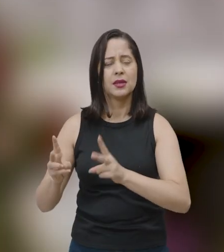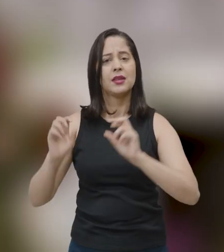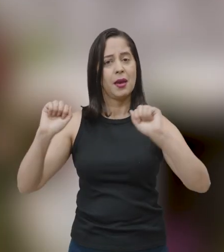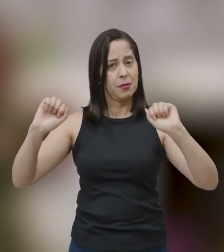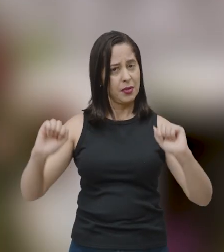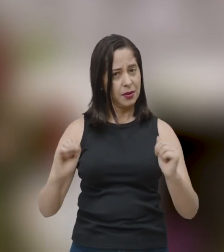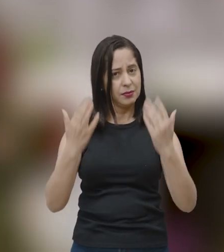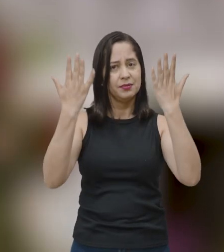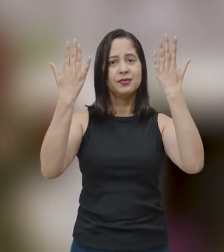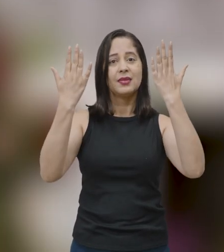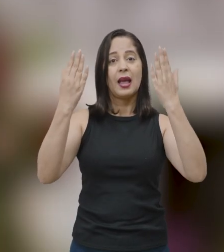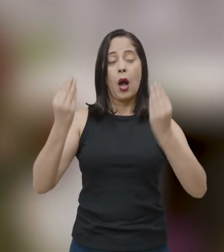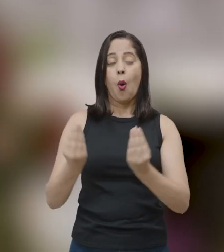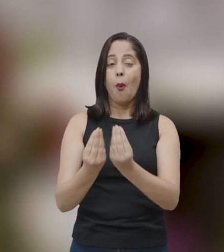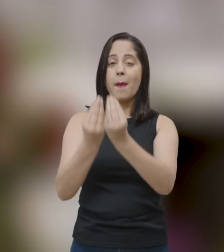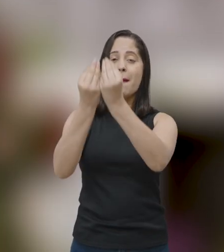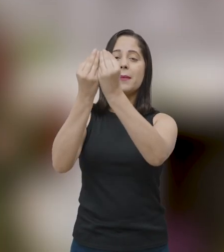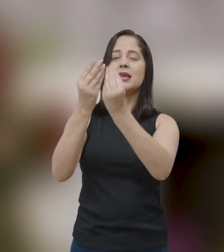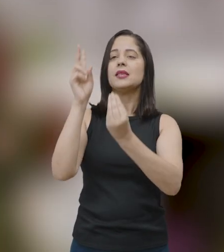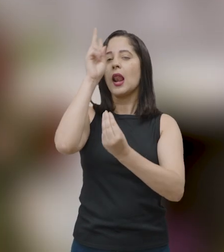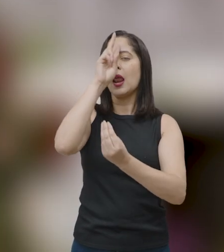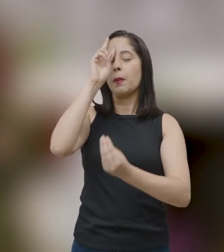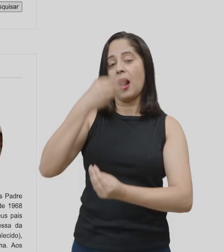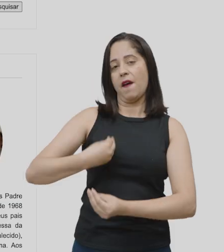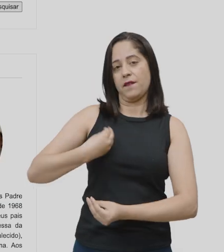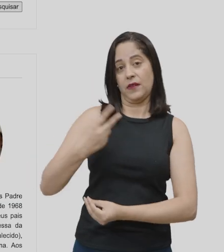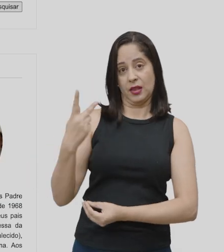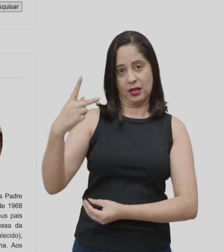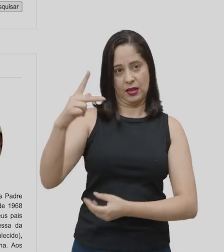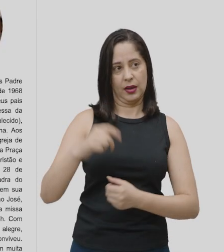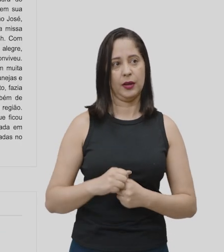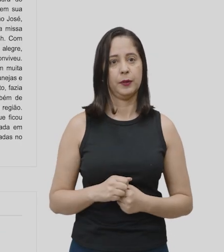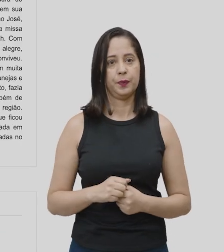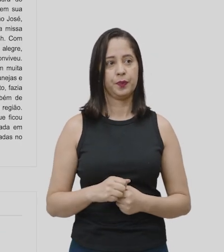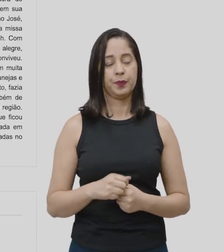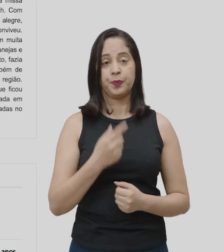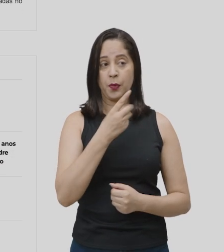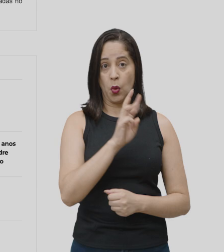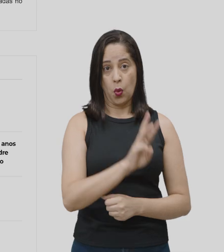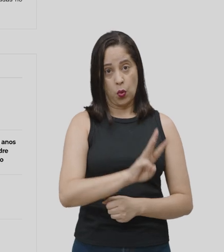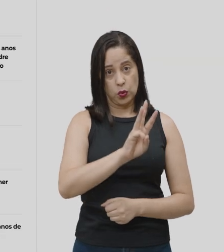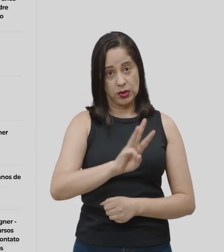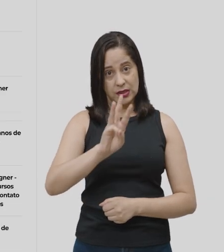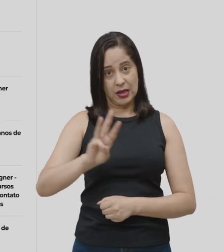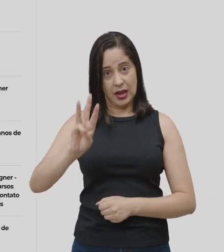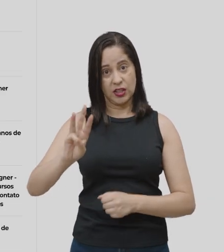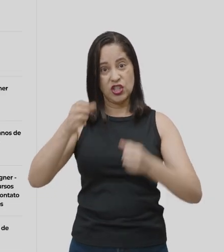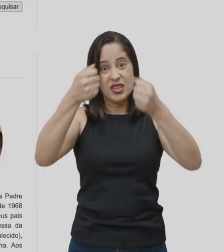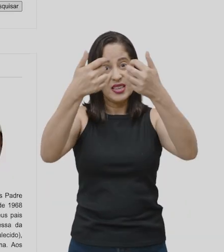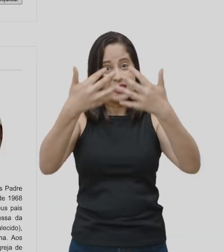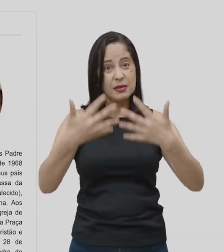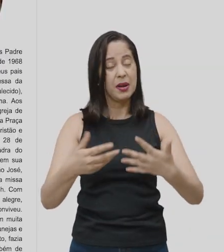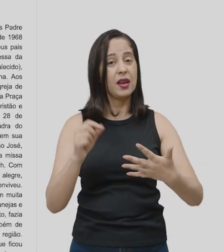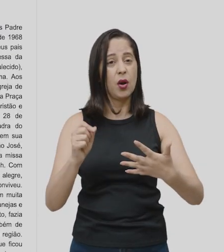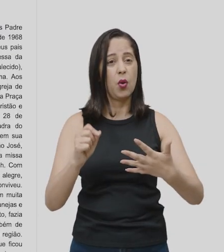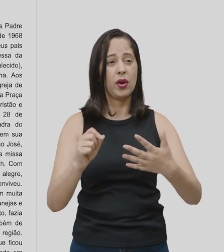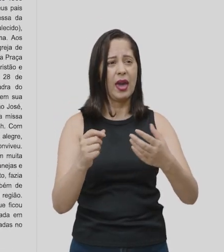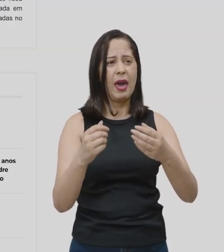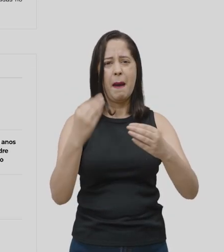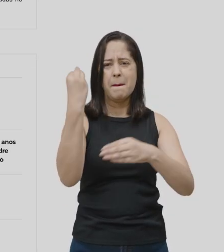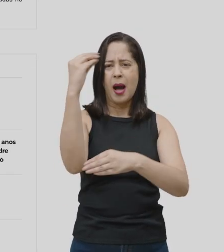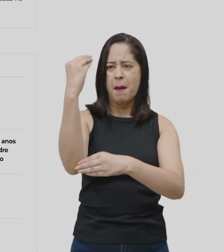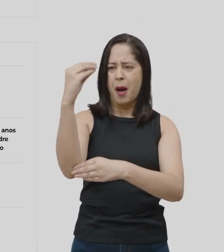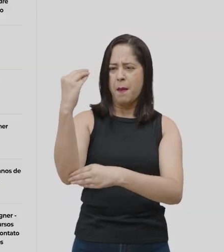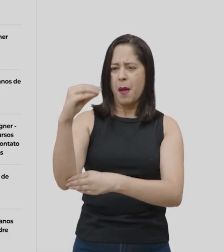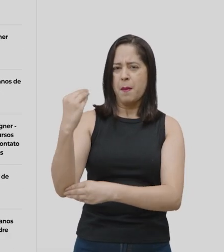para a celebração de uma missa em memória do padre. Um blog em homenagem a ele conta com centenas de pedidos